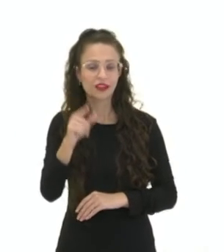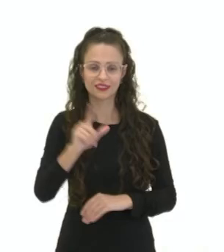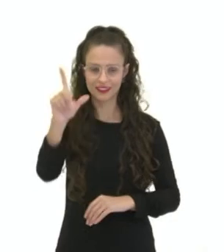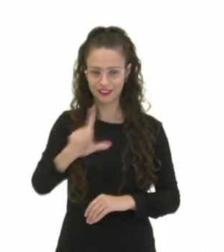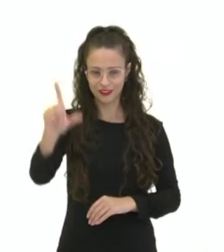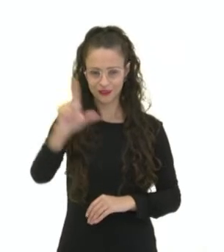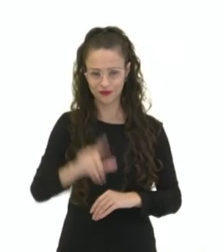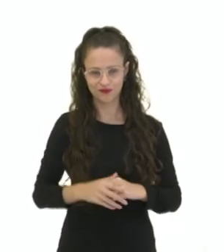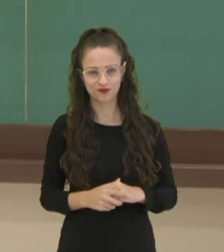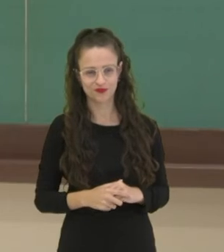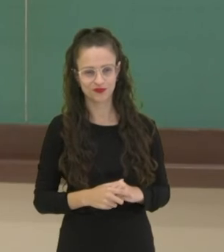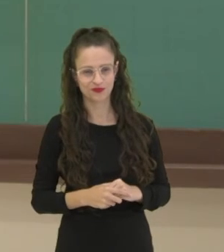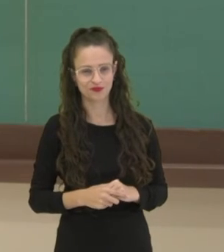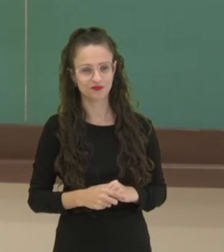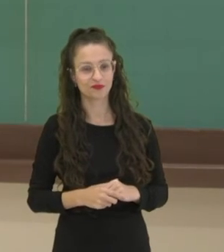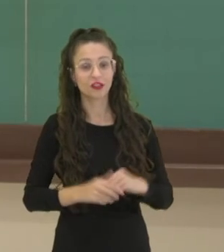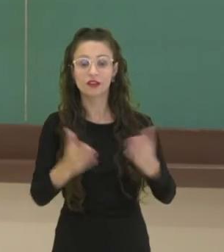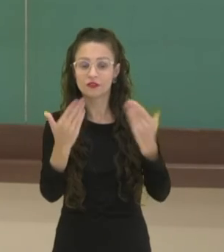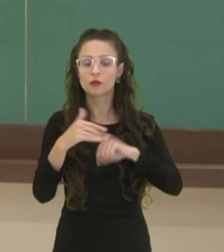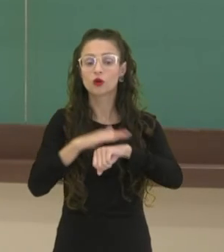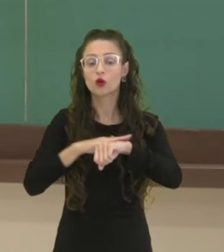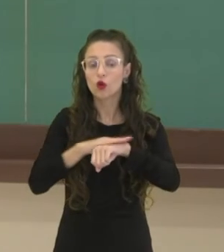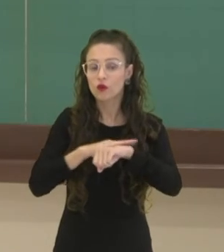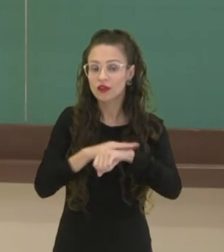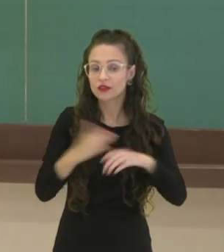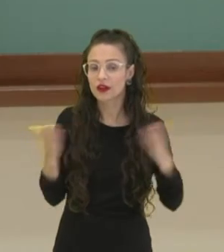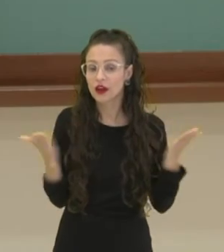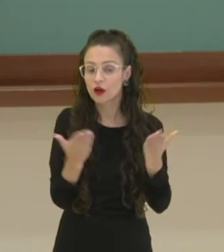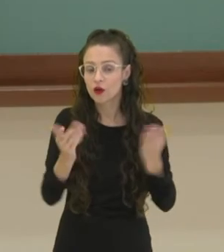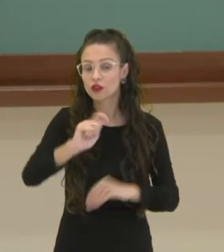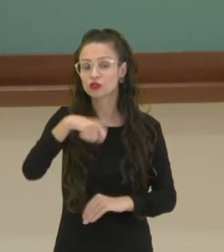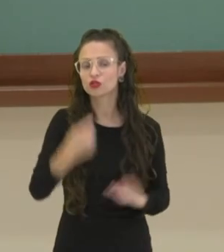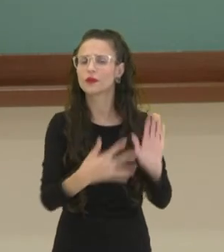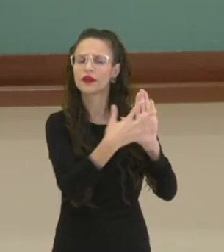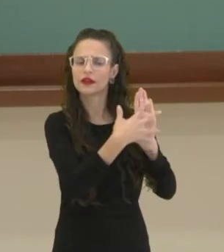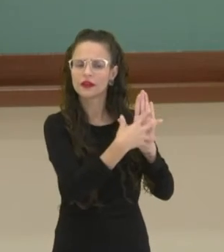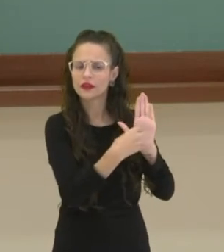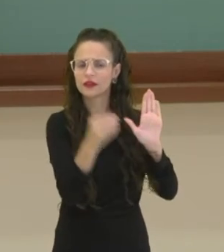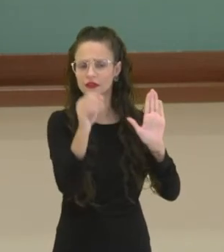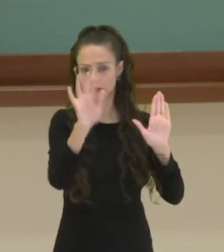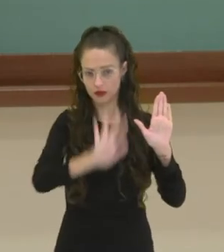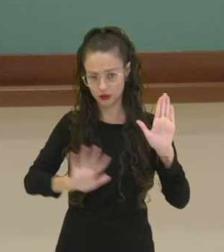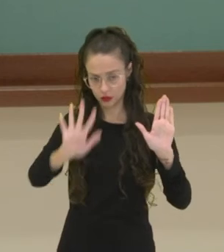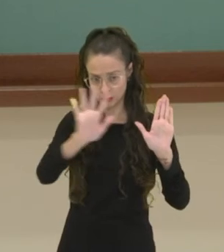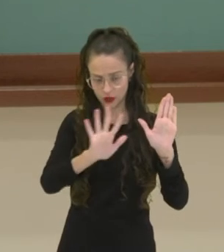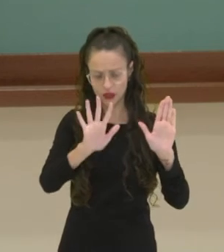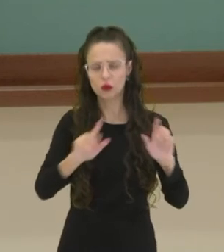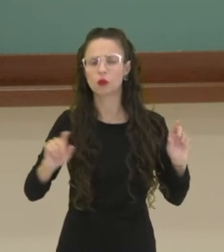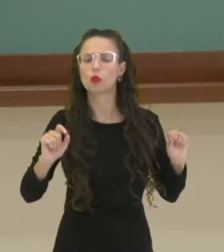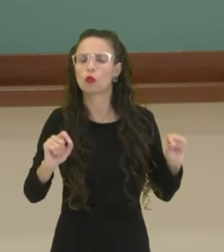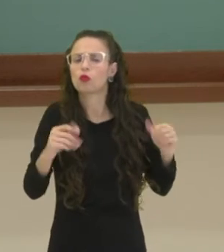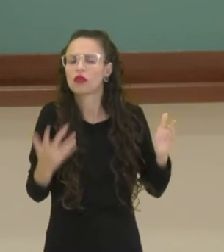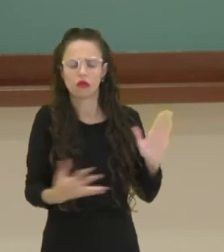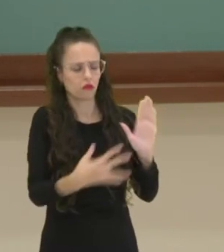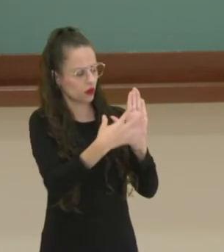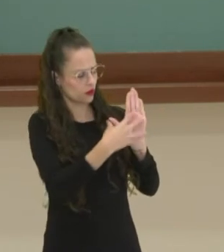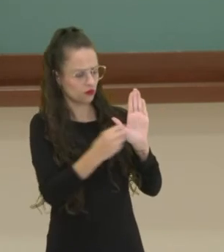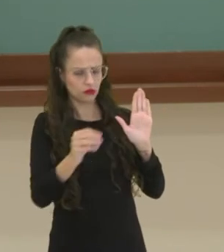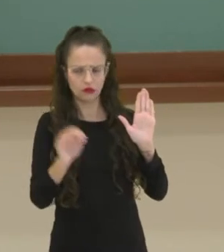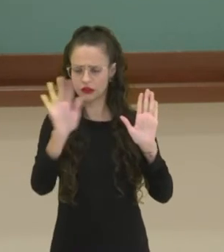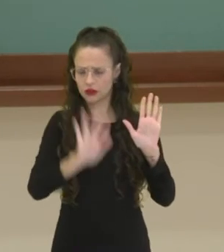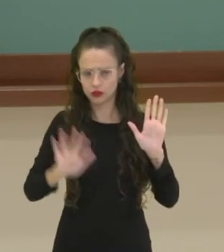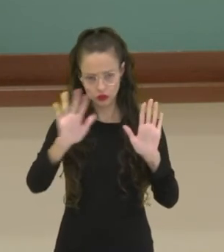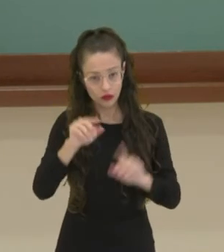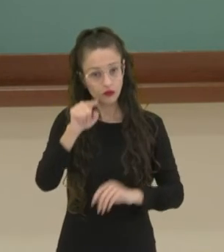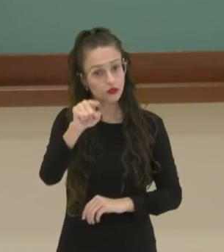literatura. Vamos conversar um pouquinho agora sobre intertextualidade. O que é a intertextualidade?